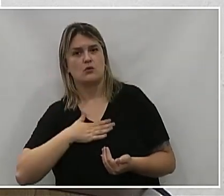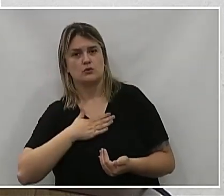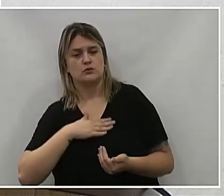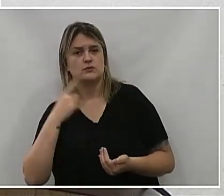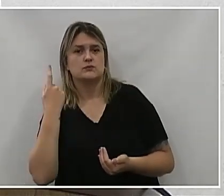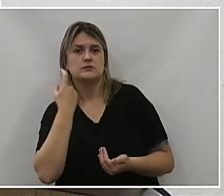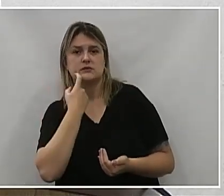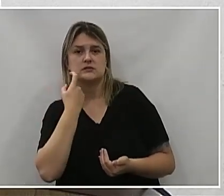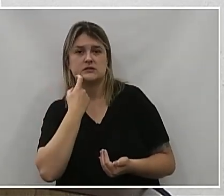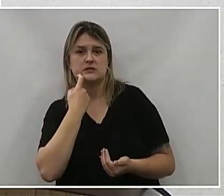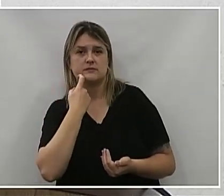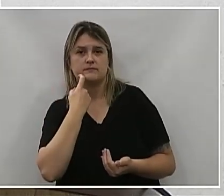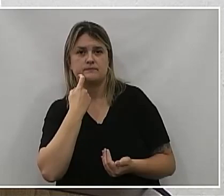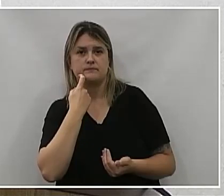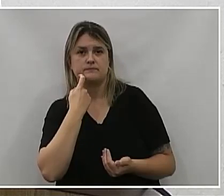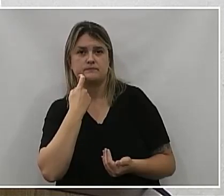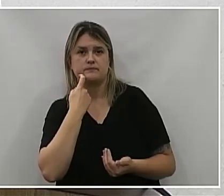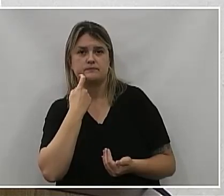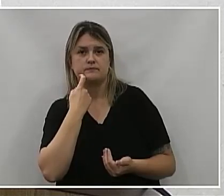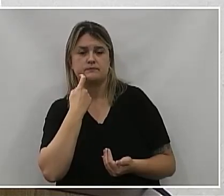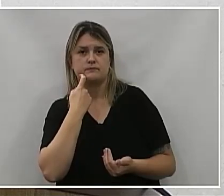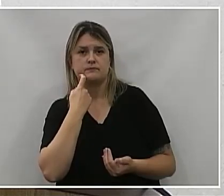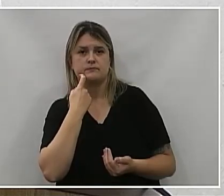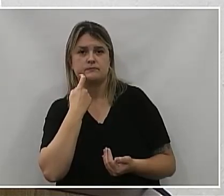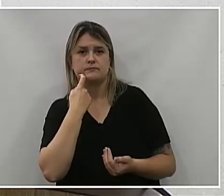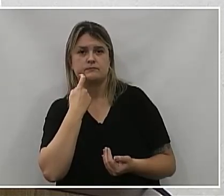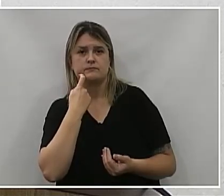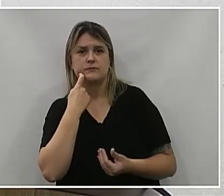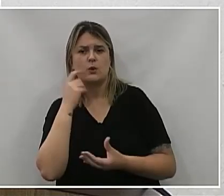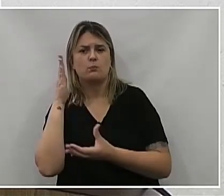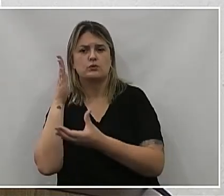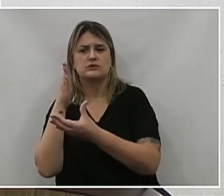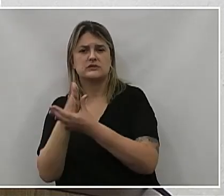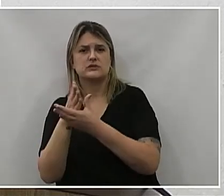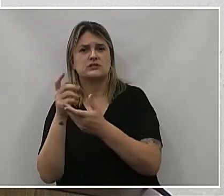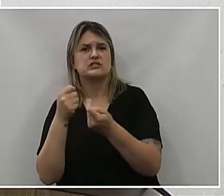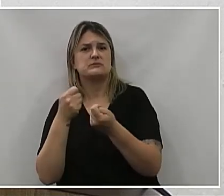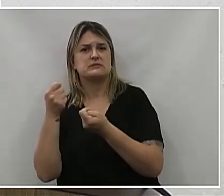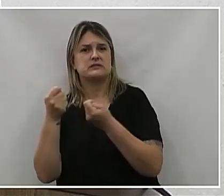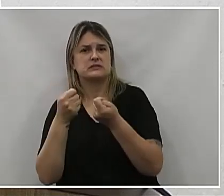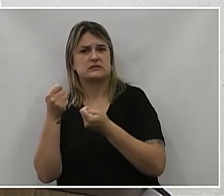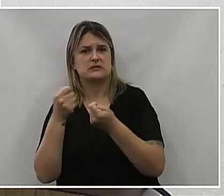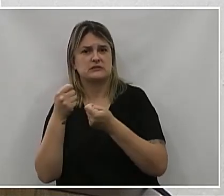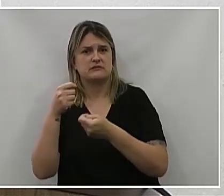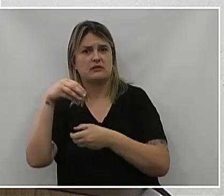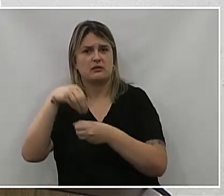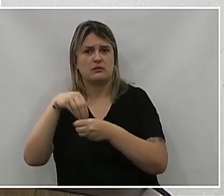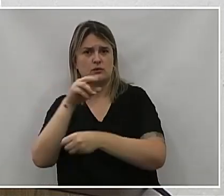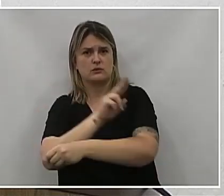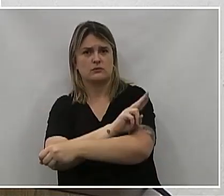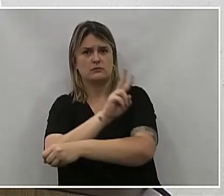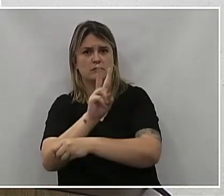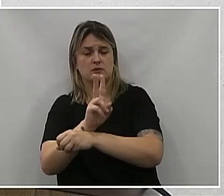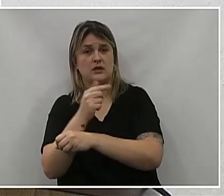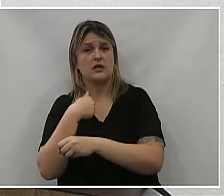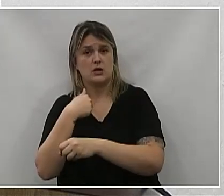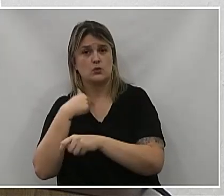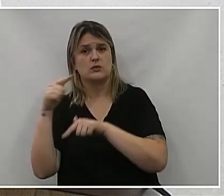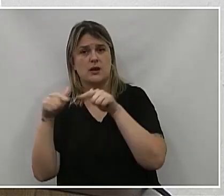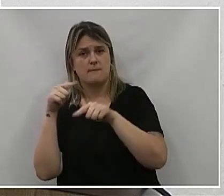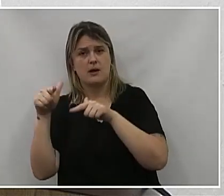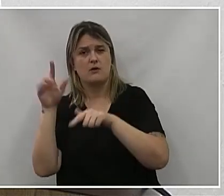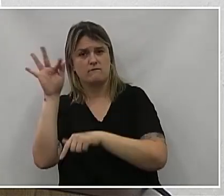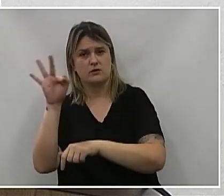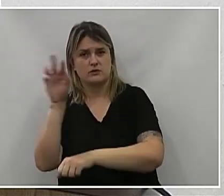na sexta-feira, eu tive instaurado um processo administrativo disciplinar na Uniuv. Eu trabalho na